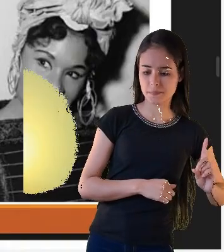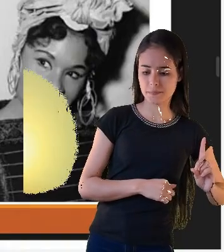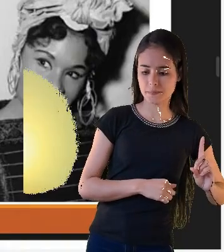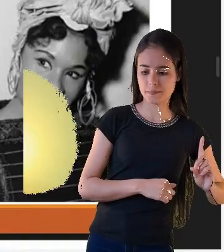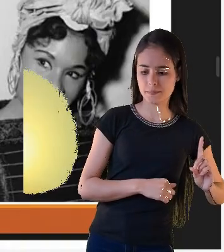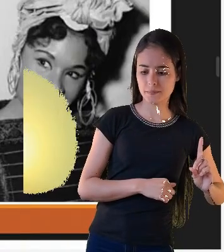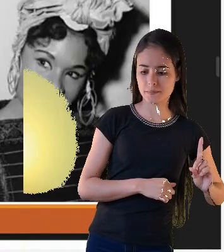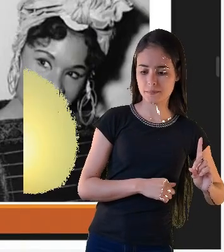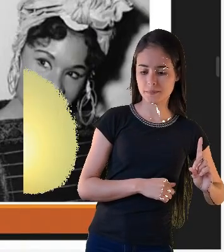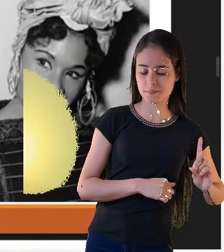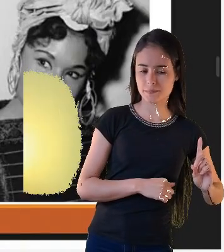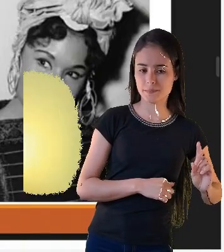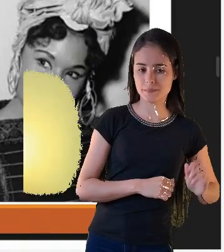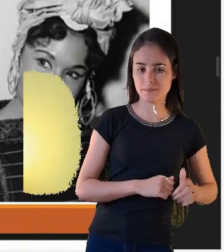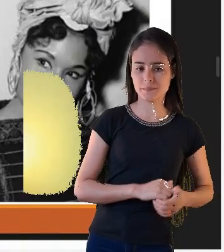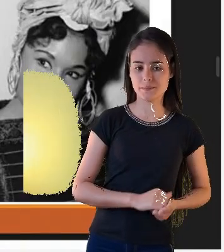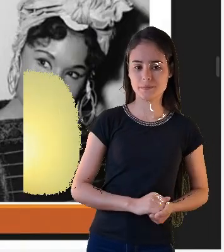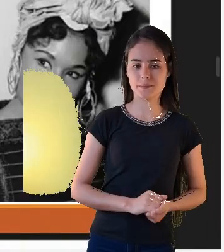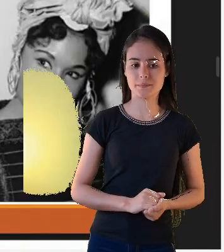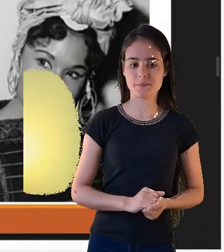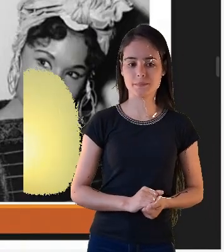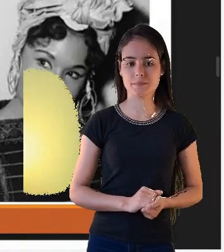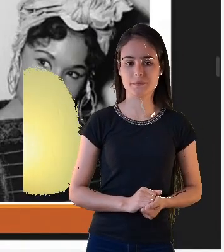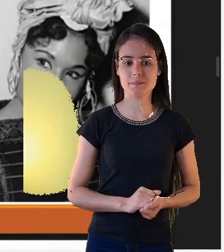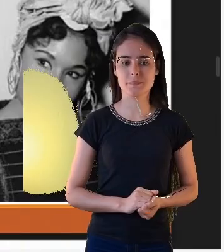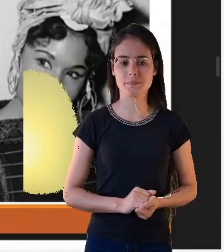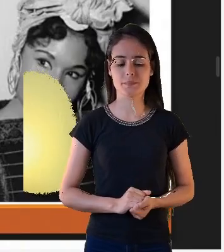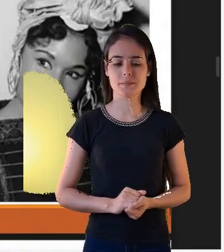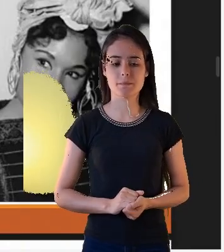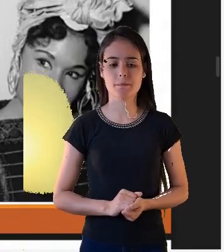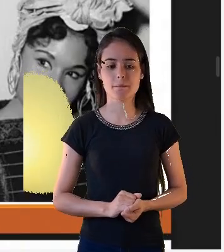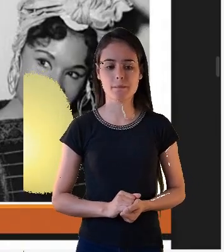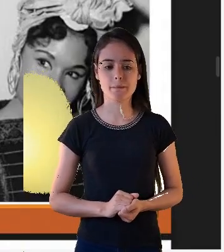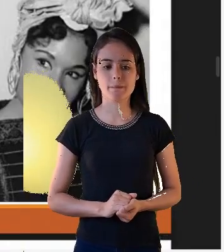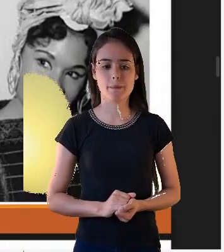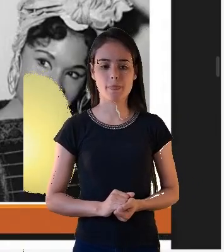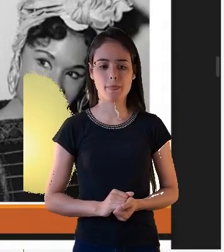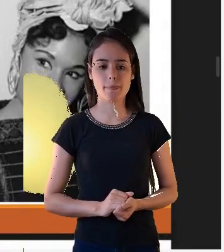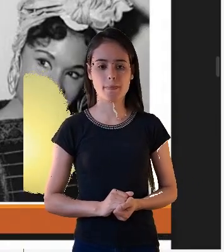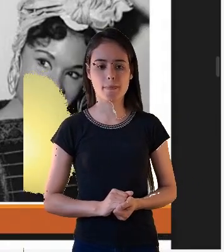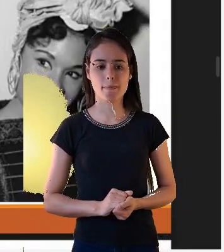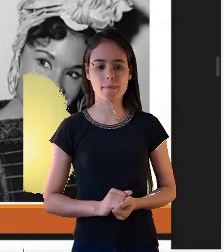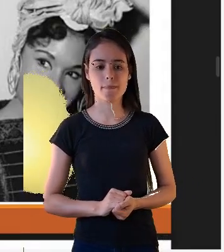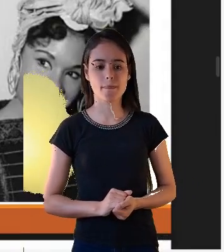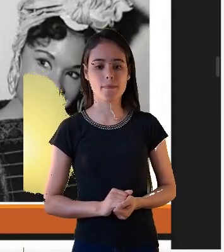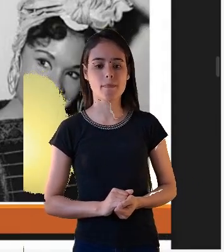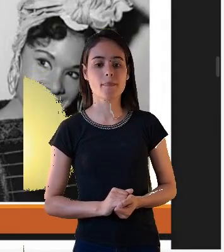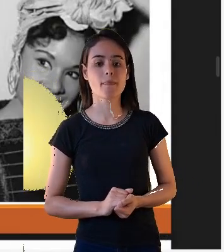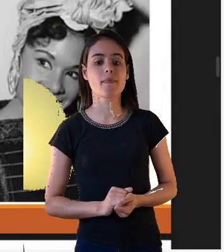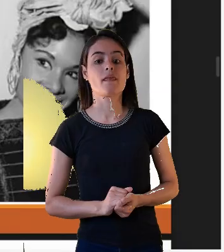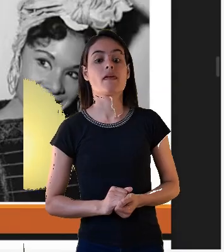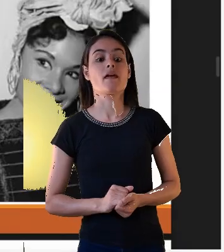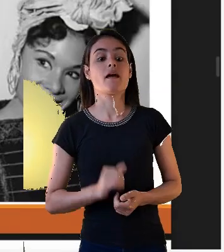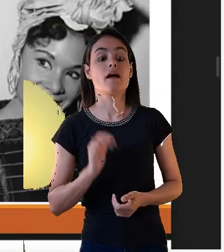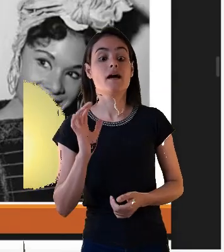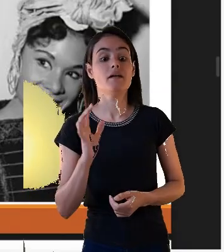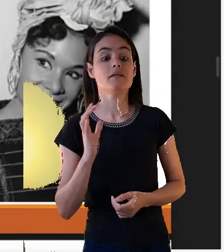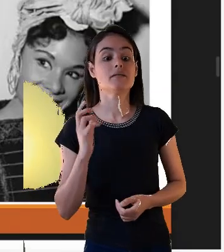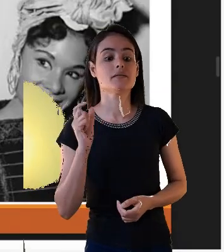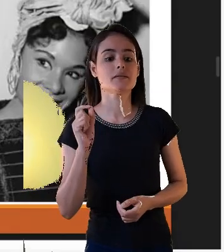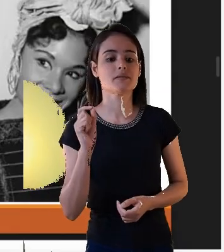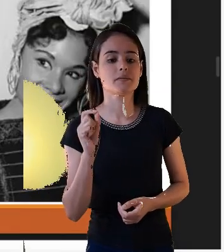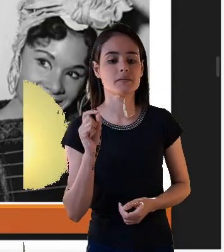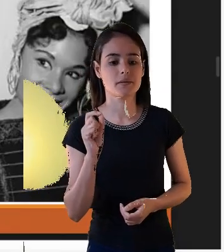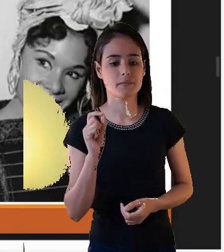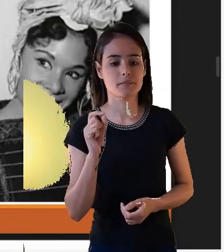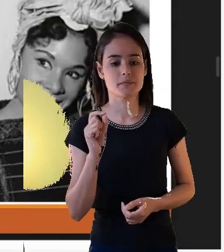era um homem branco, né, criou essa lei que foi aprovada no dia 3 de julho de 51, que